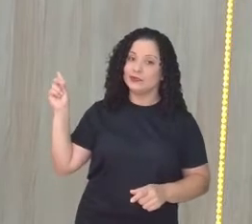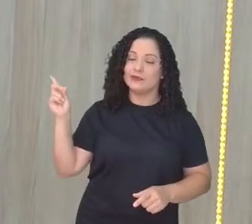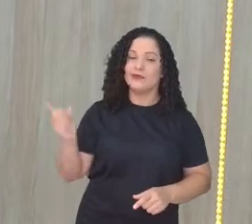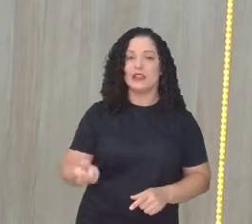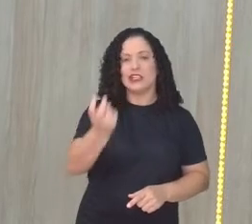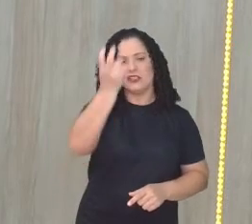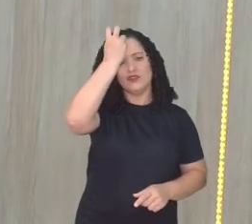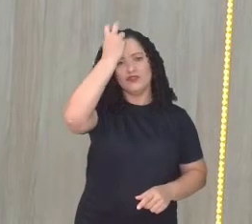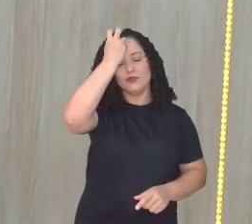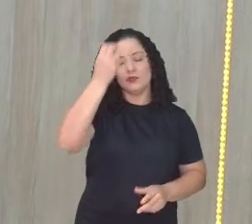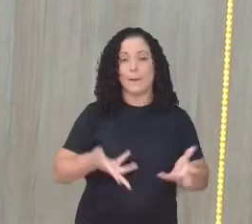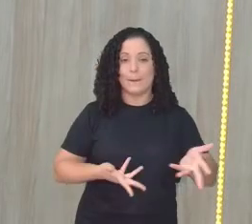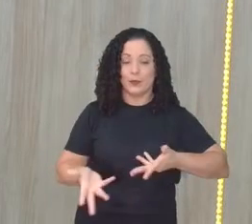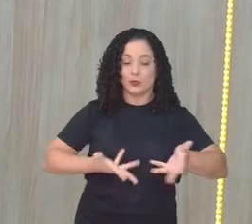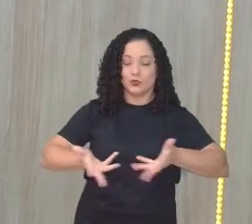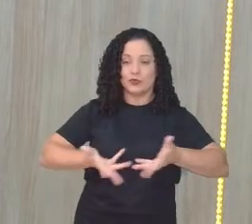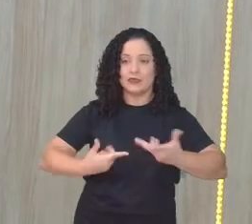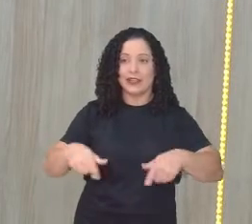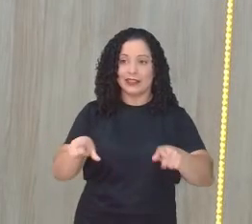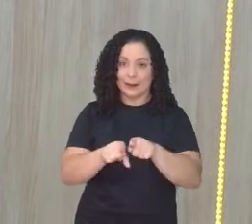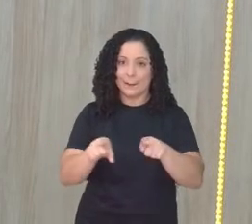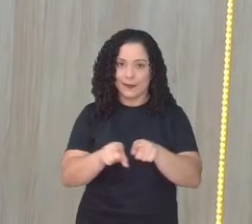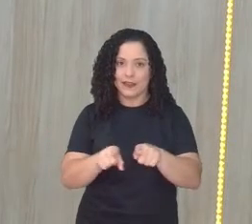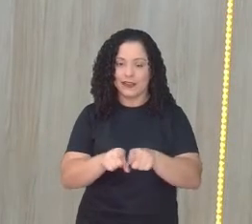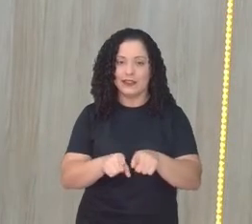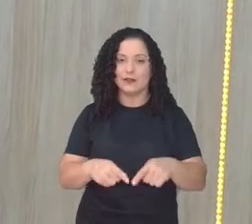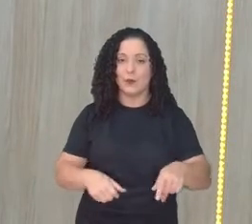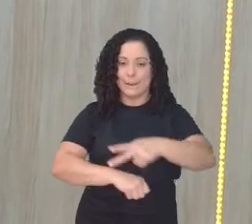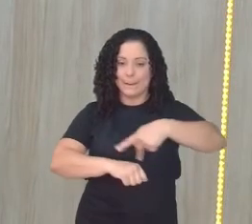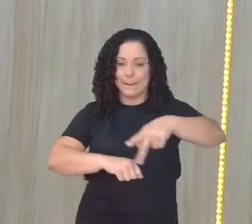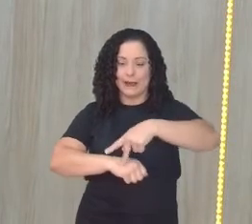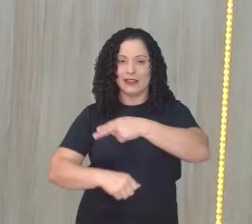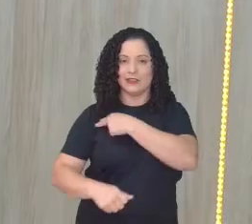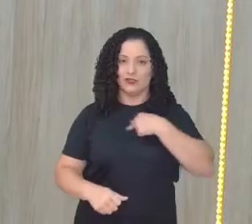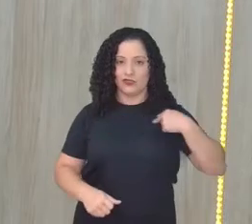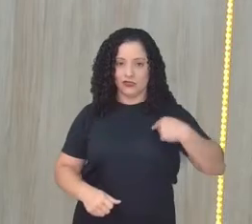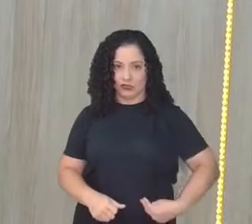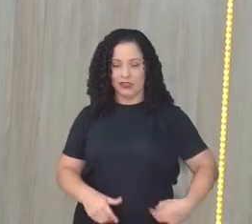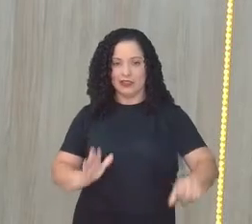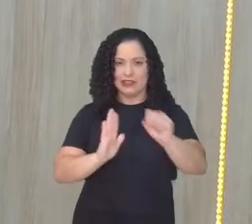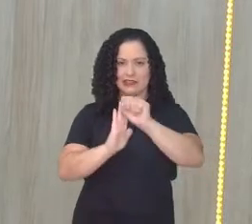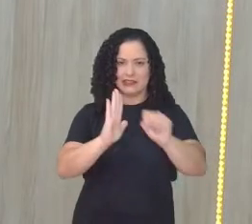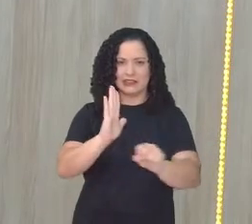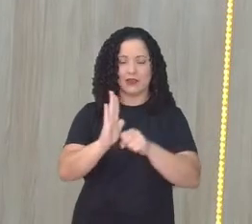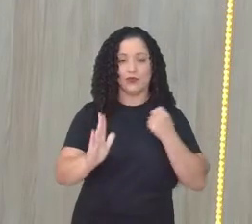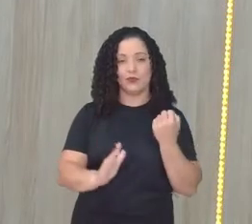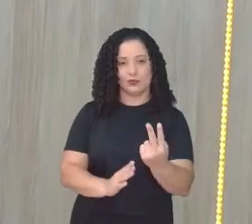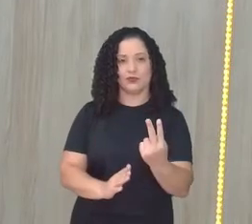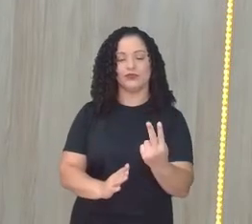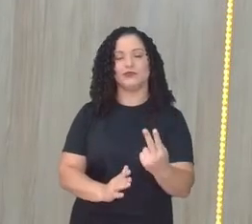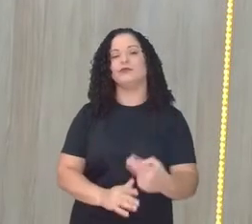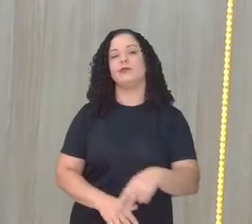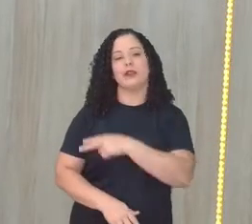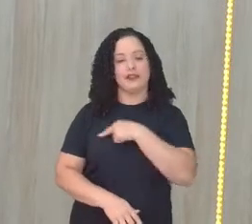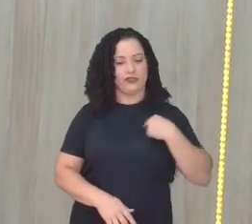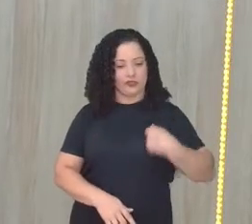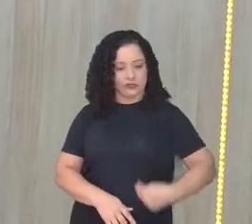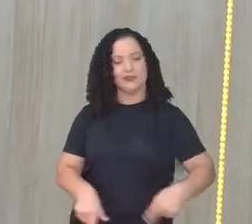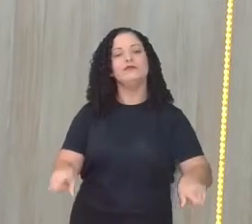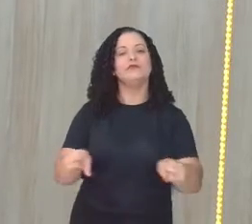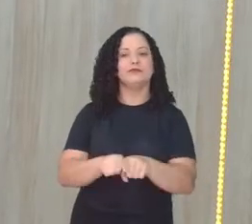mas já era fabricado também na China, ó, no século segundo, né, da era cristã. Então aqui a gente tem,